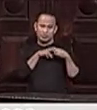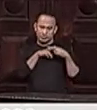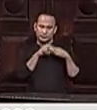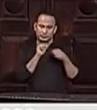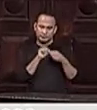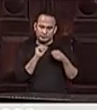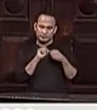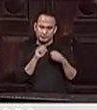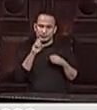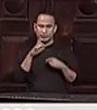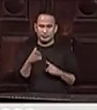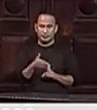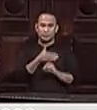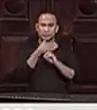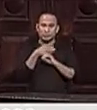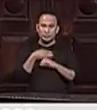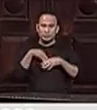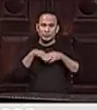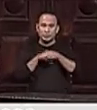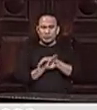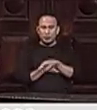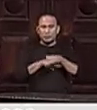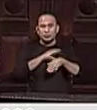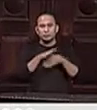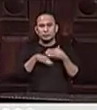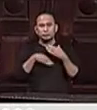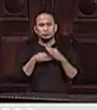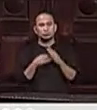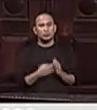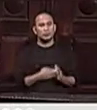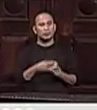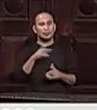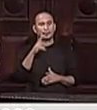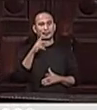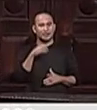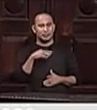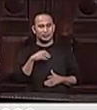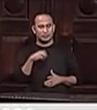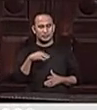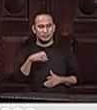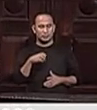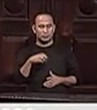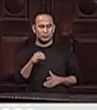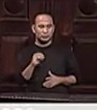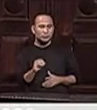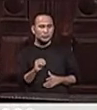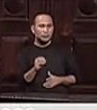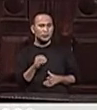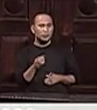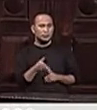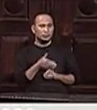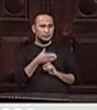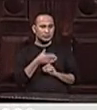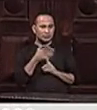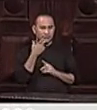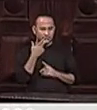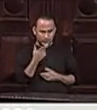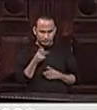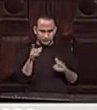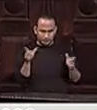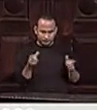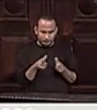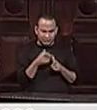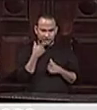de proteger e guardar para as próximas gerações o patrimônio construído nas anteriores. E gostaria de conceder uma parte